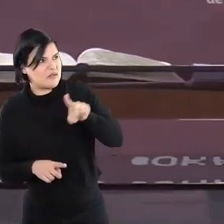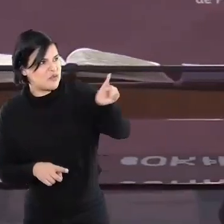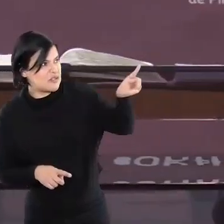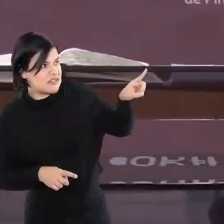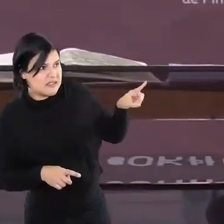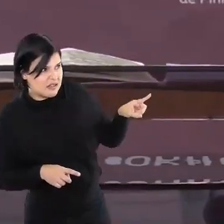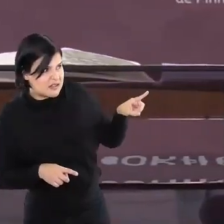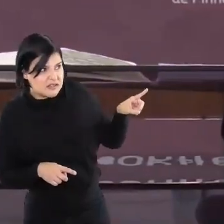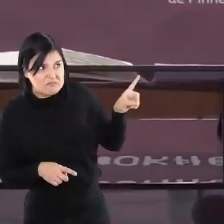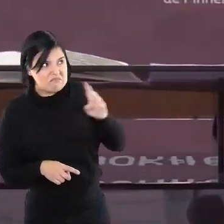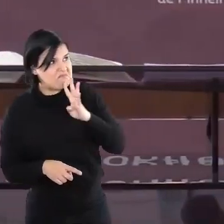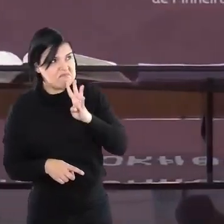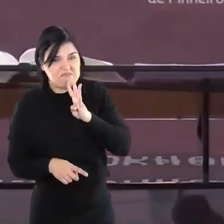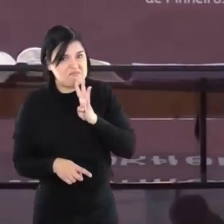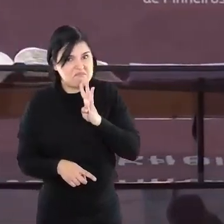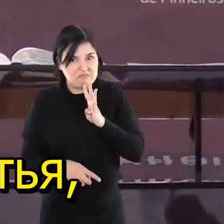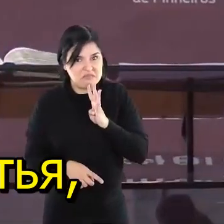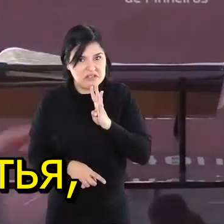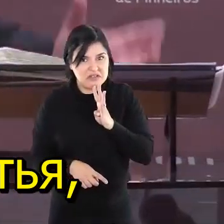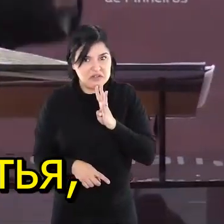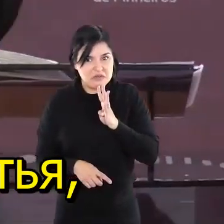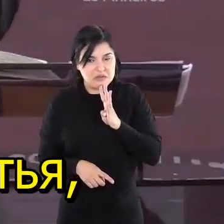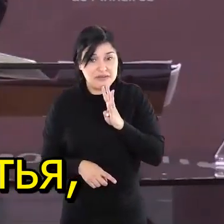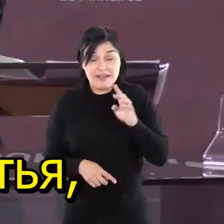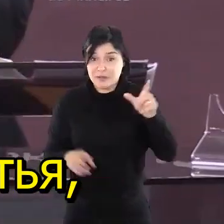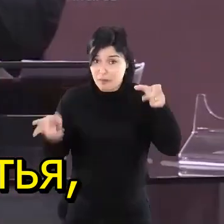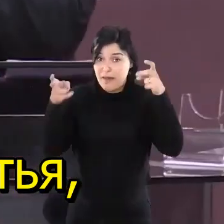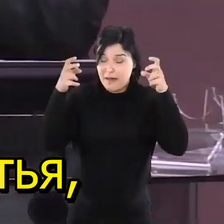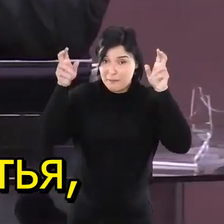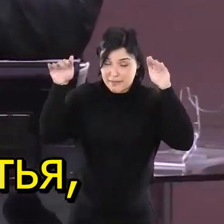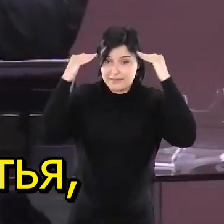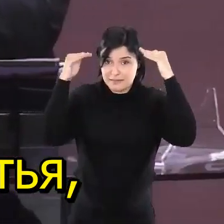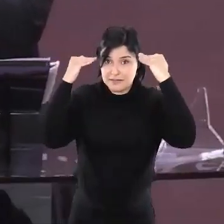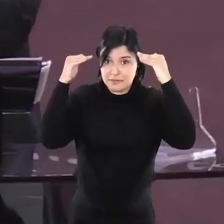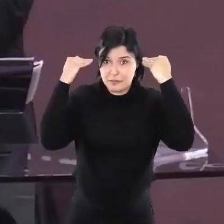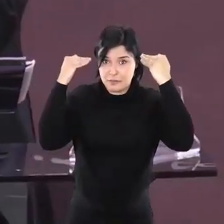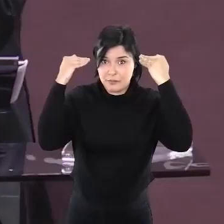surra naqueles... Então preste atenção, irmãos.